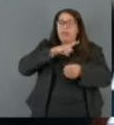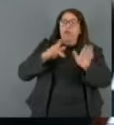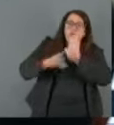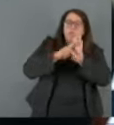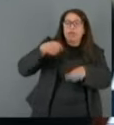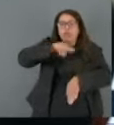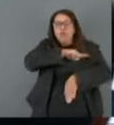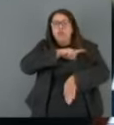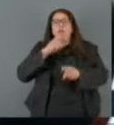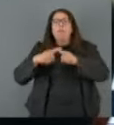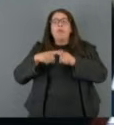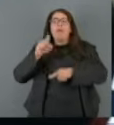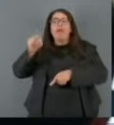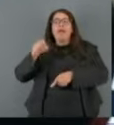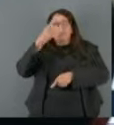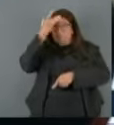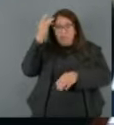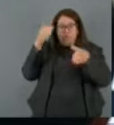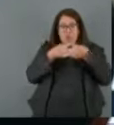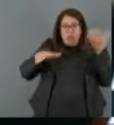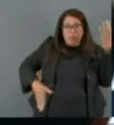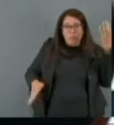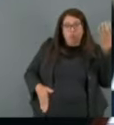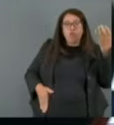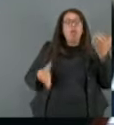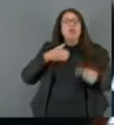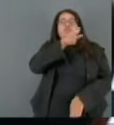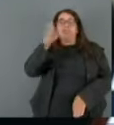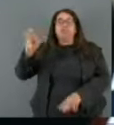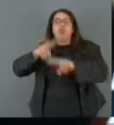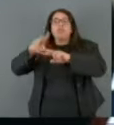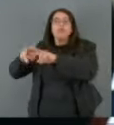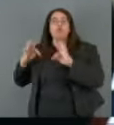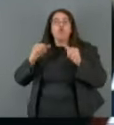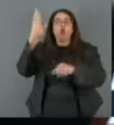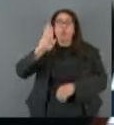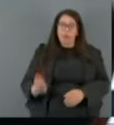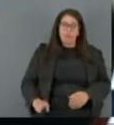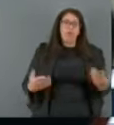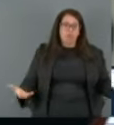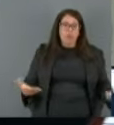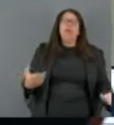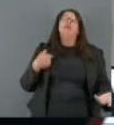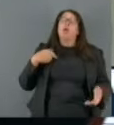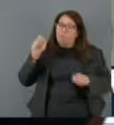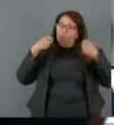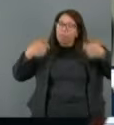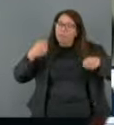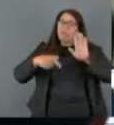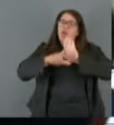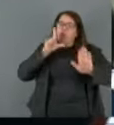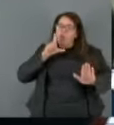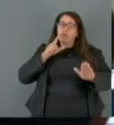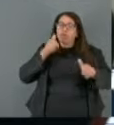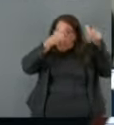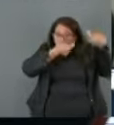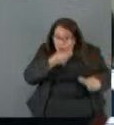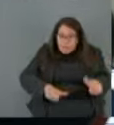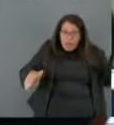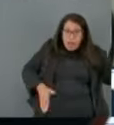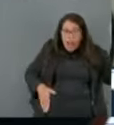conquistaram dentro dos presídios brasileiros. Então é um projeto com mais de 300 ações, que envolve uma triagem na entrada, permitindo que